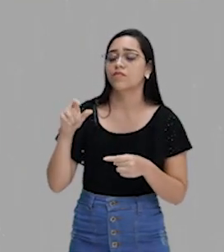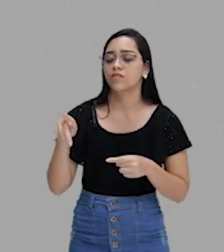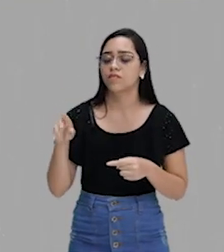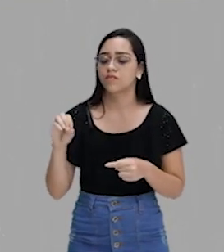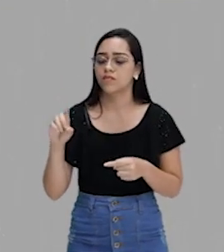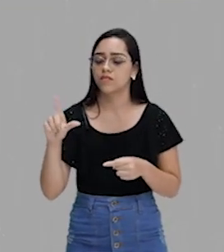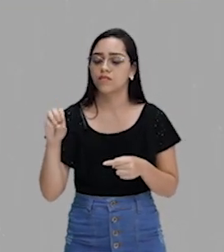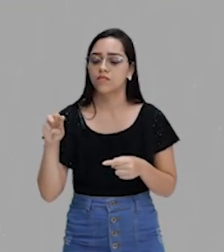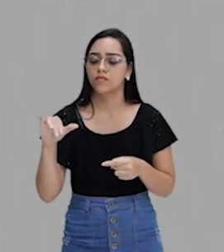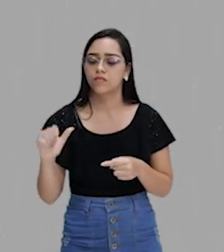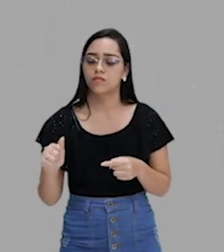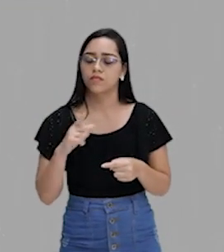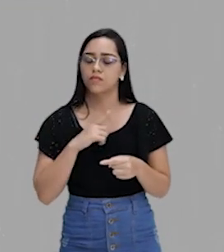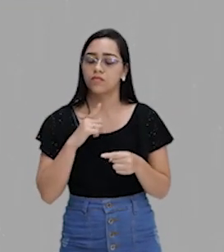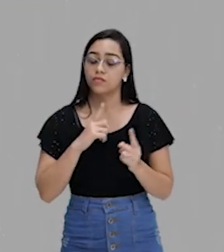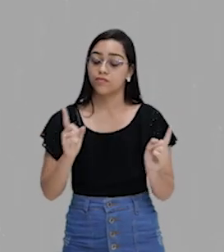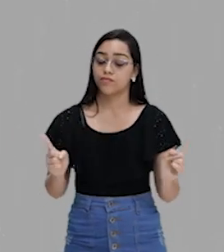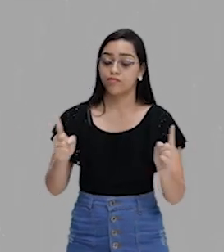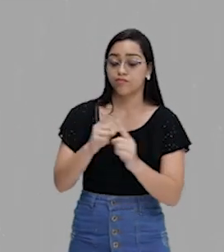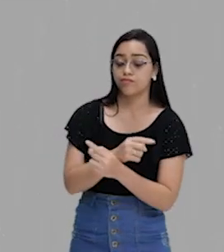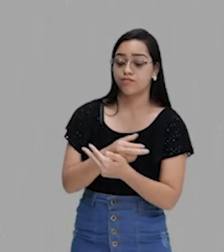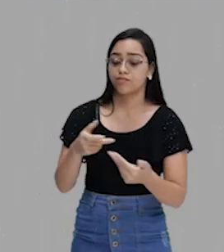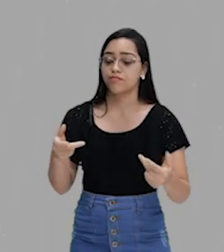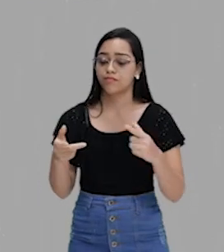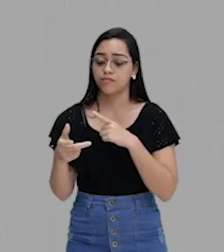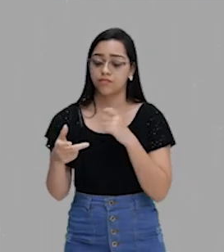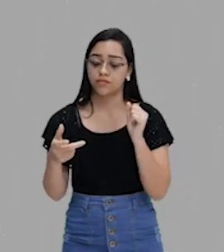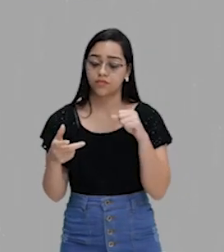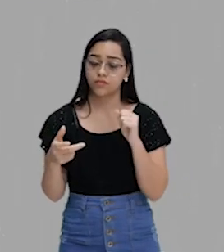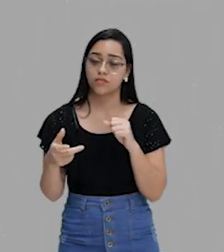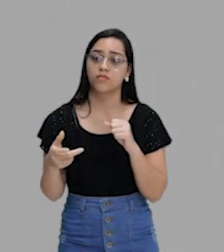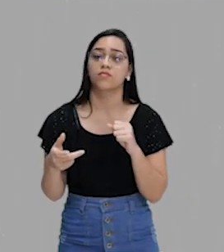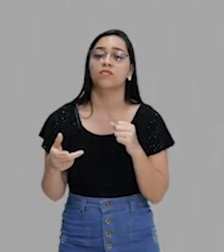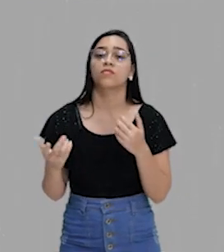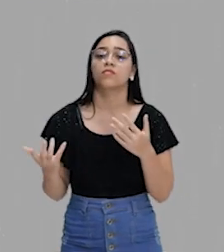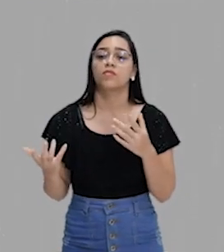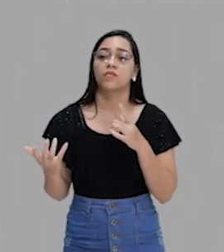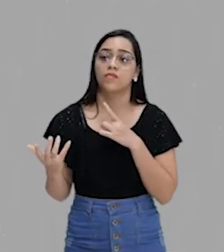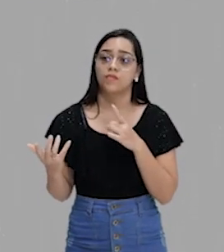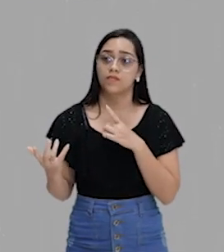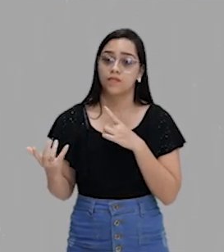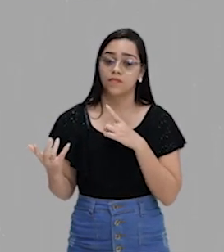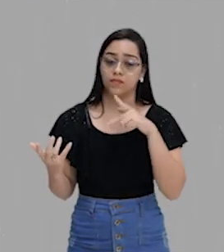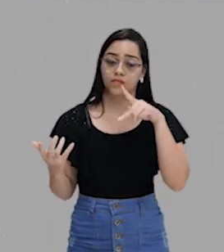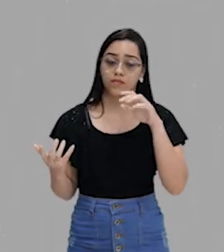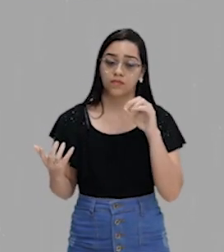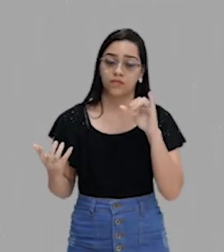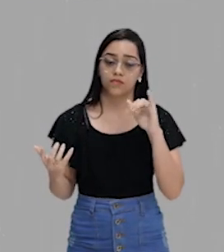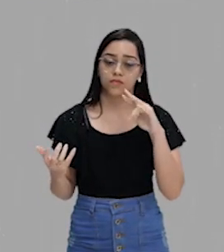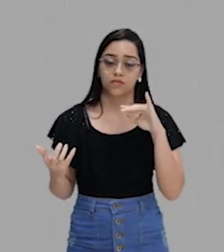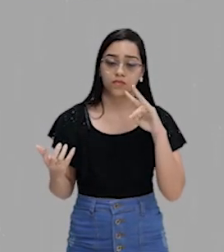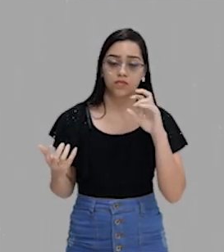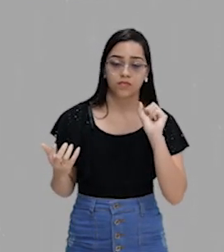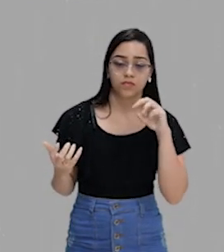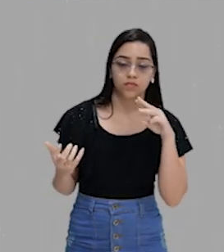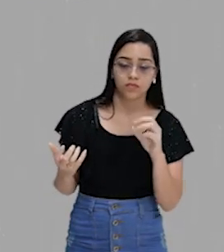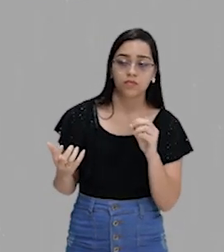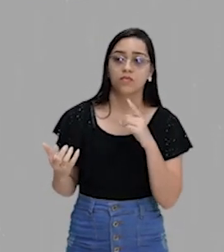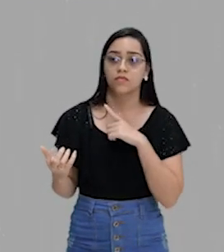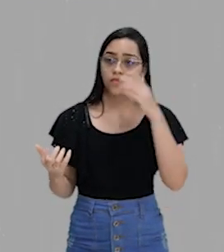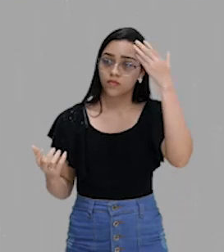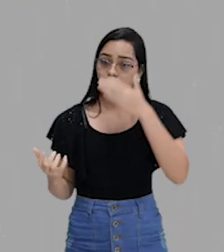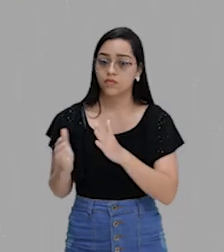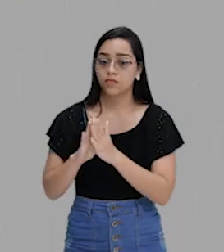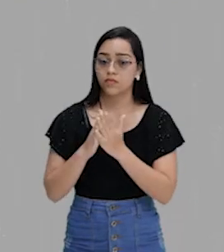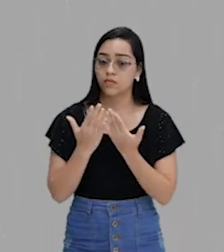é cheio de controvérsias e cheio também de positivismo, né? Ele provou o que ele disse na